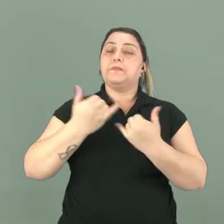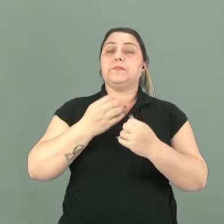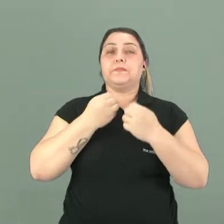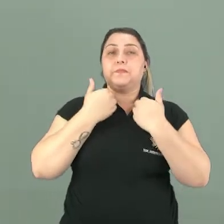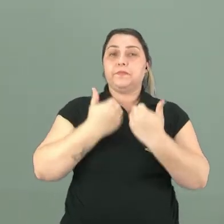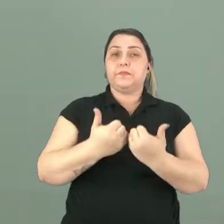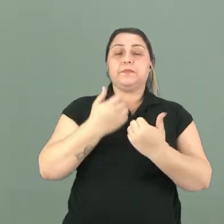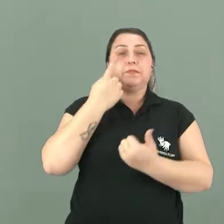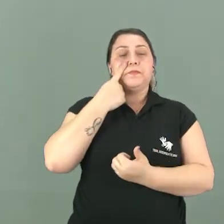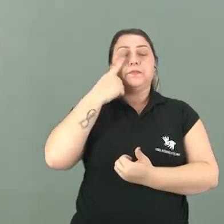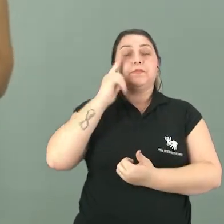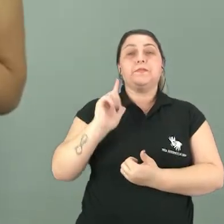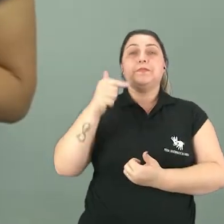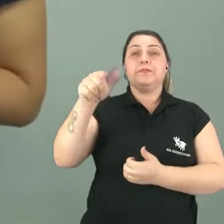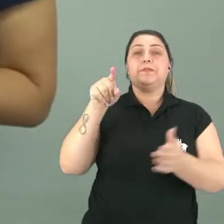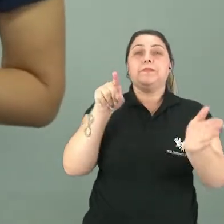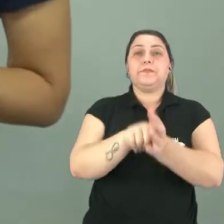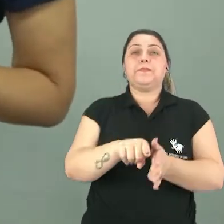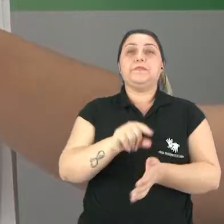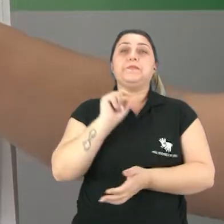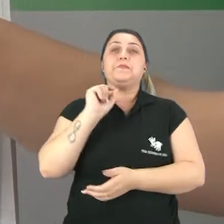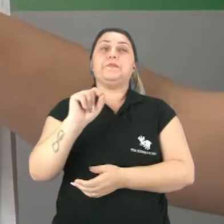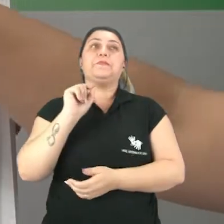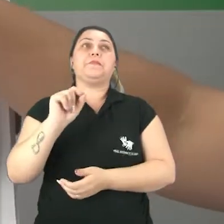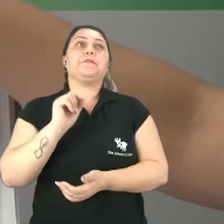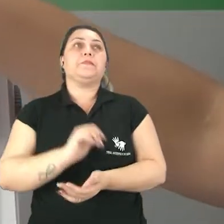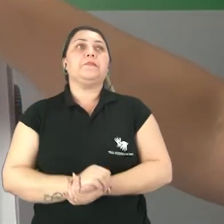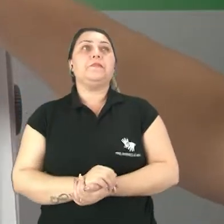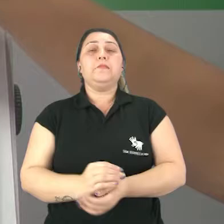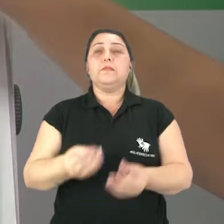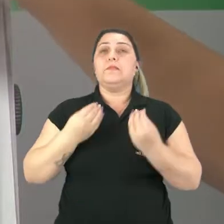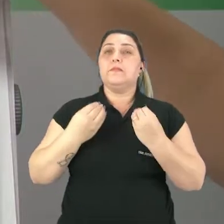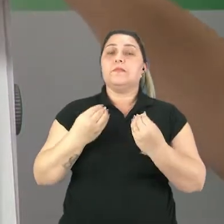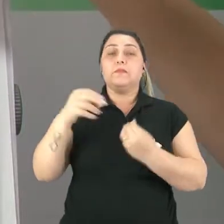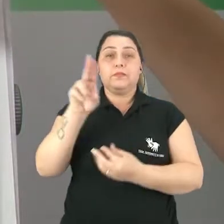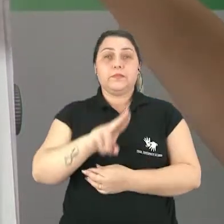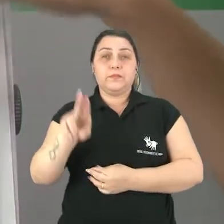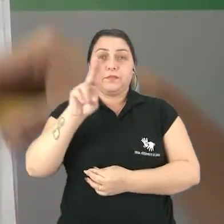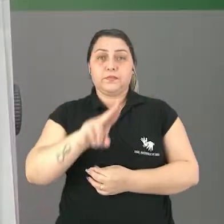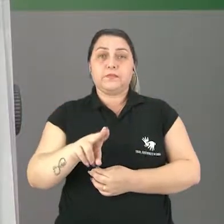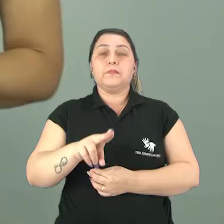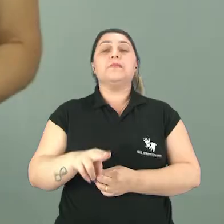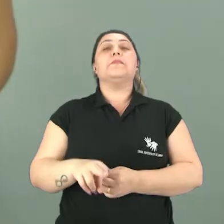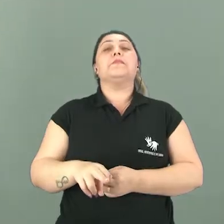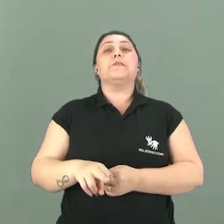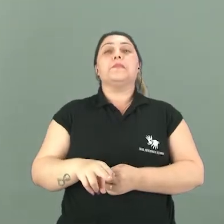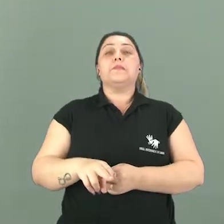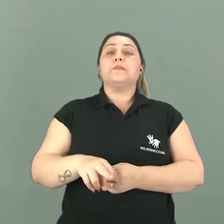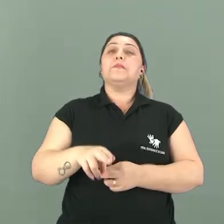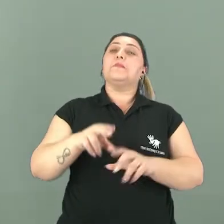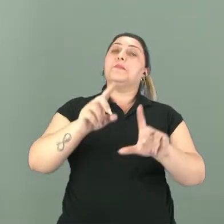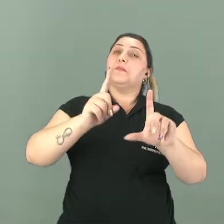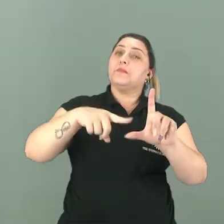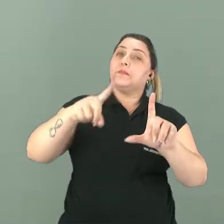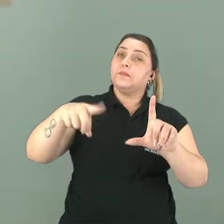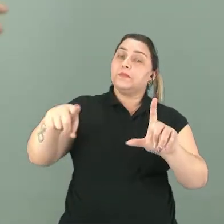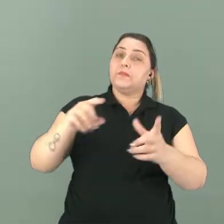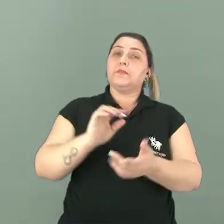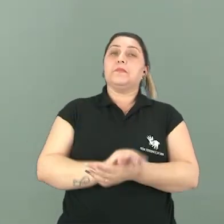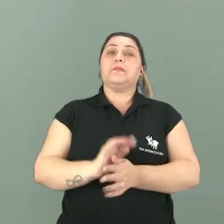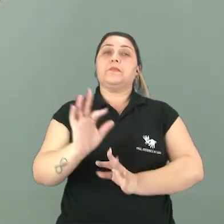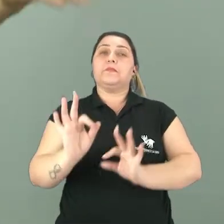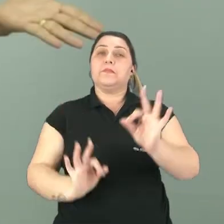Muito bem. Vamos ver a nossa próxima pergunta. É o quê? Para que usamos um gráfico? Nós usamos um gráfico